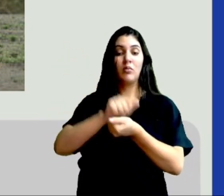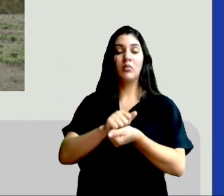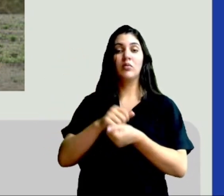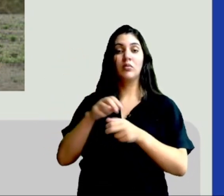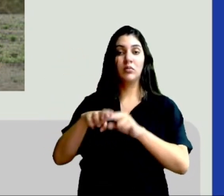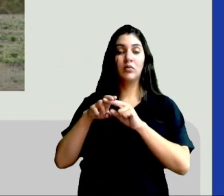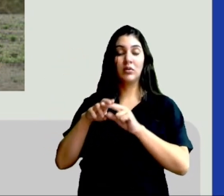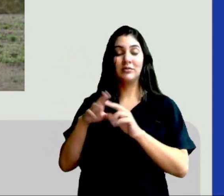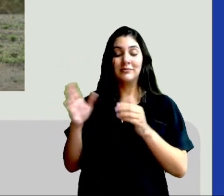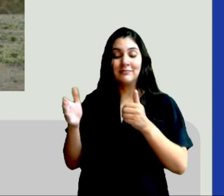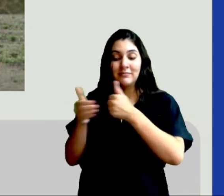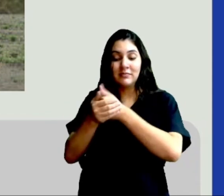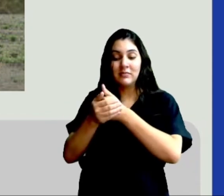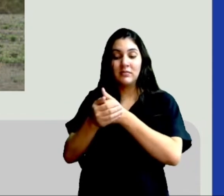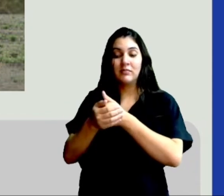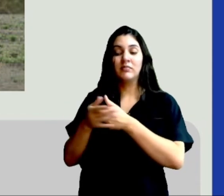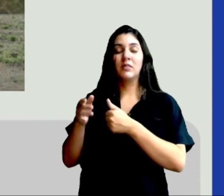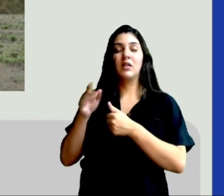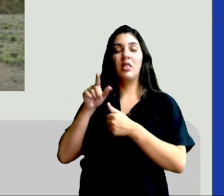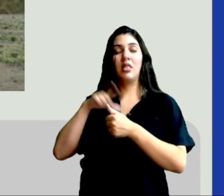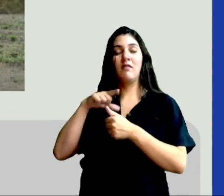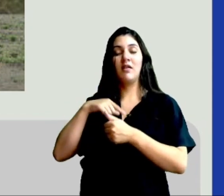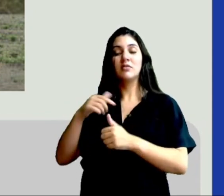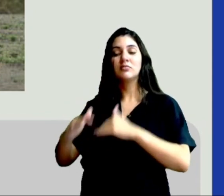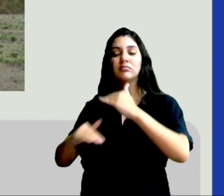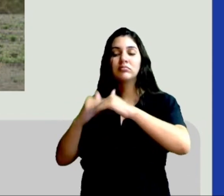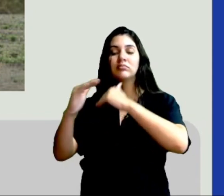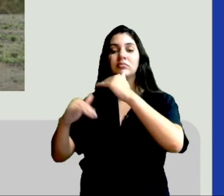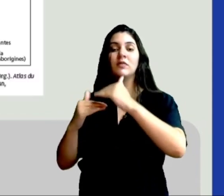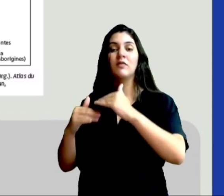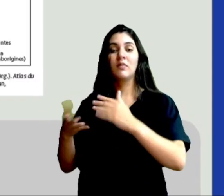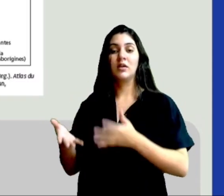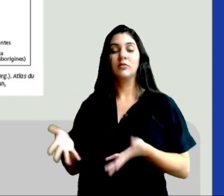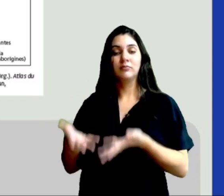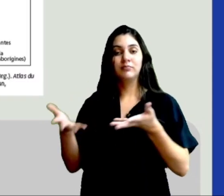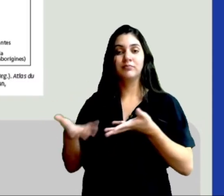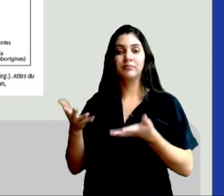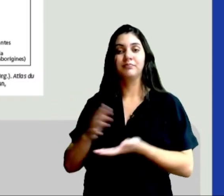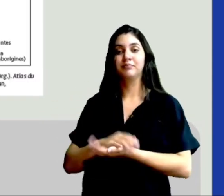que houvesse um desenvolvimento de espécies bastante peculiares.